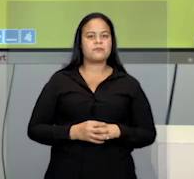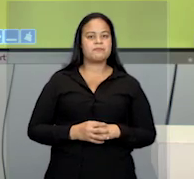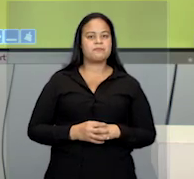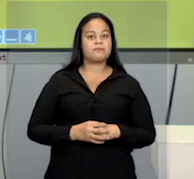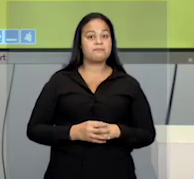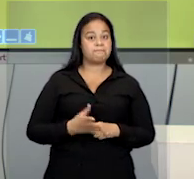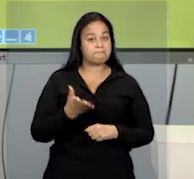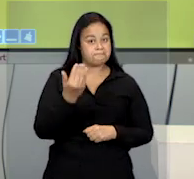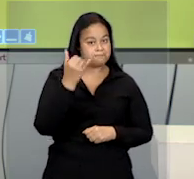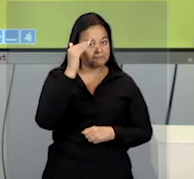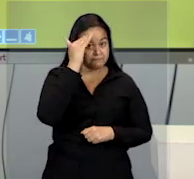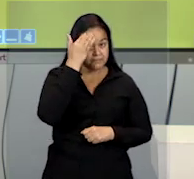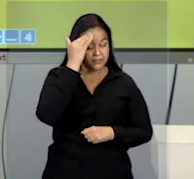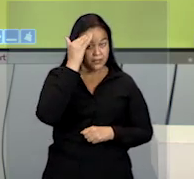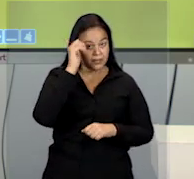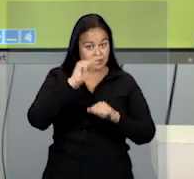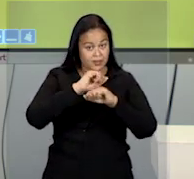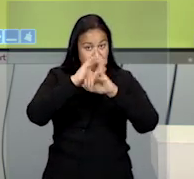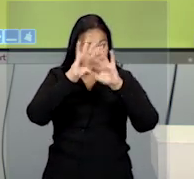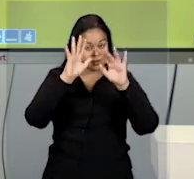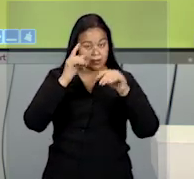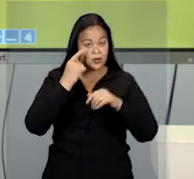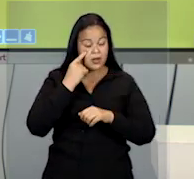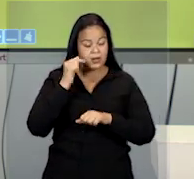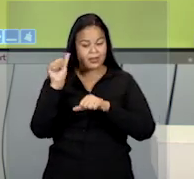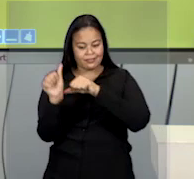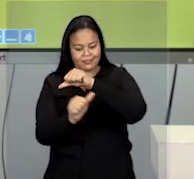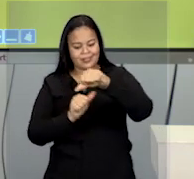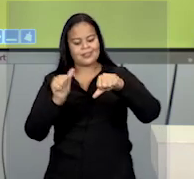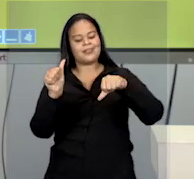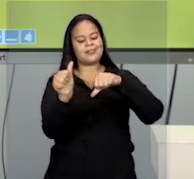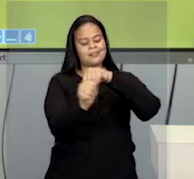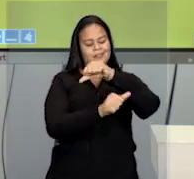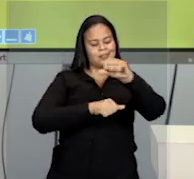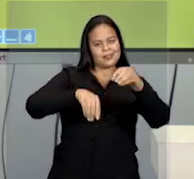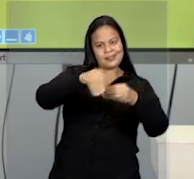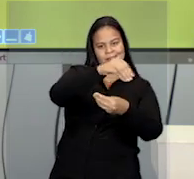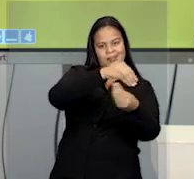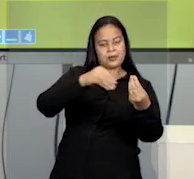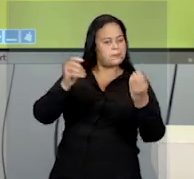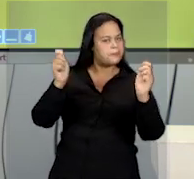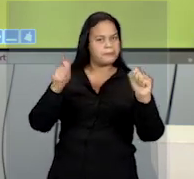entender aqui. Nós não precisamos inverter nenhuma reação. Já chegamos a essa conclusão.